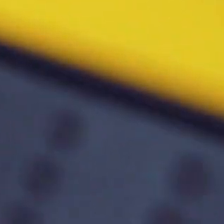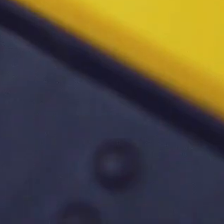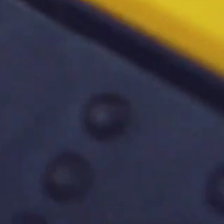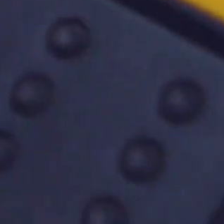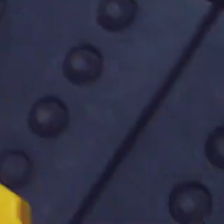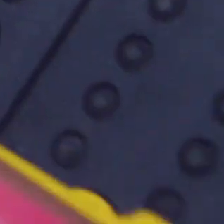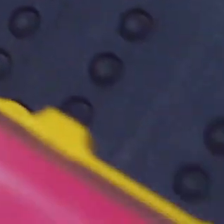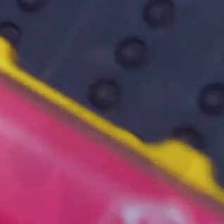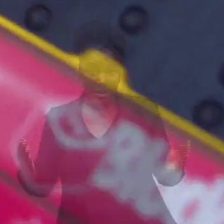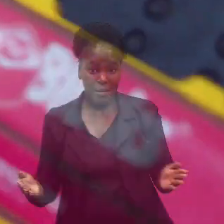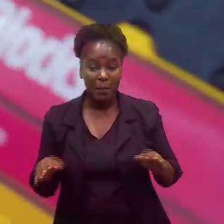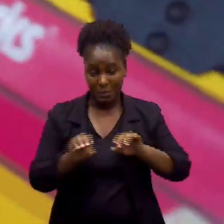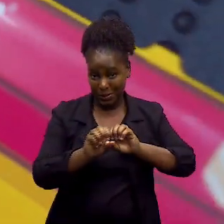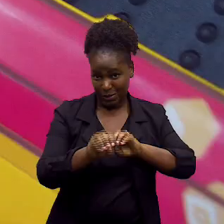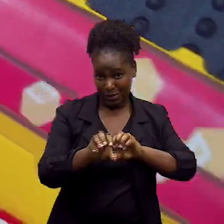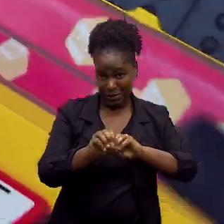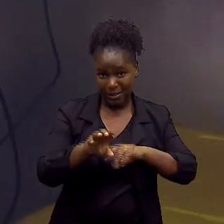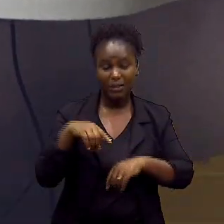Muito bom!